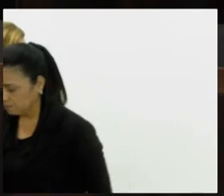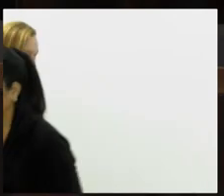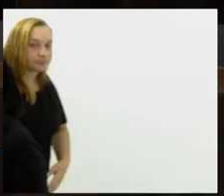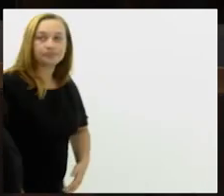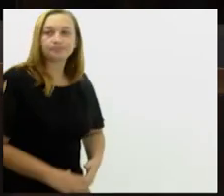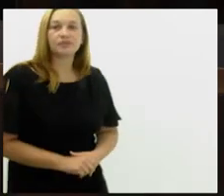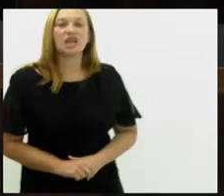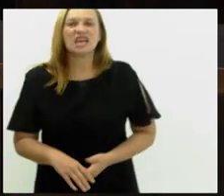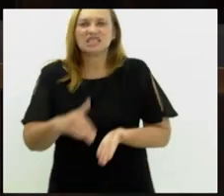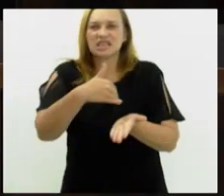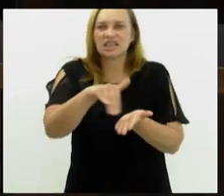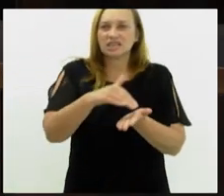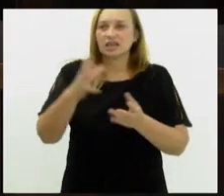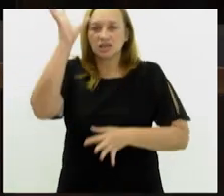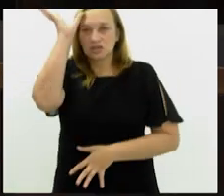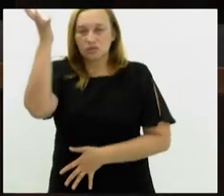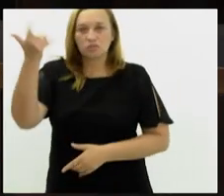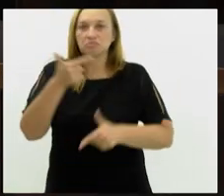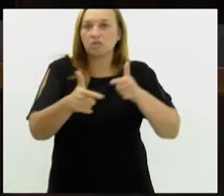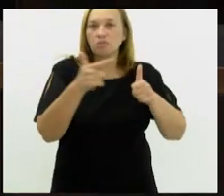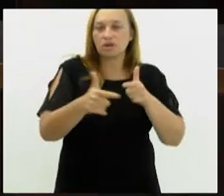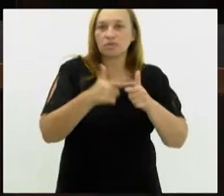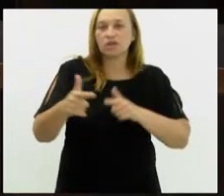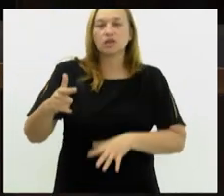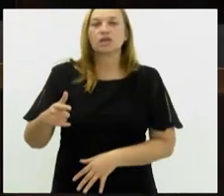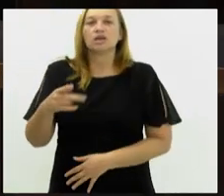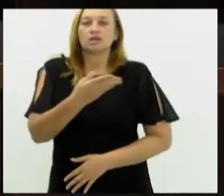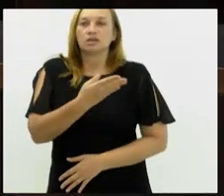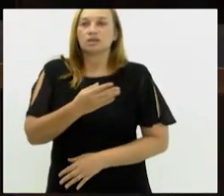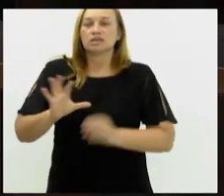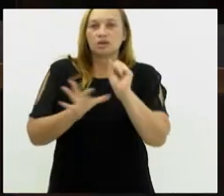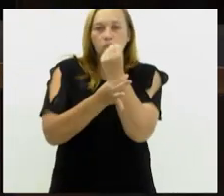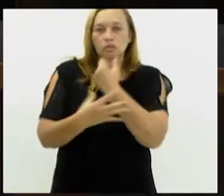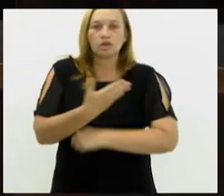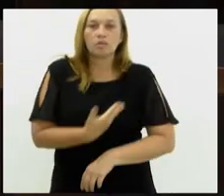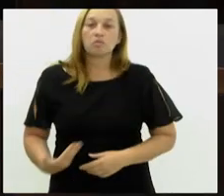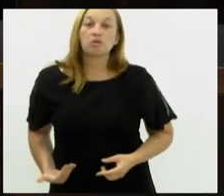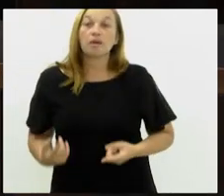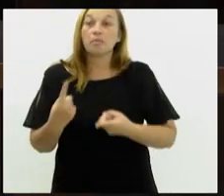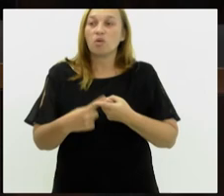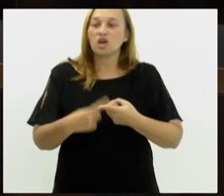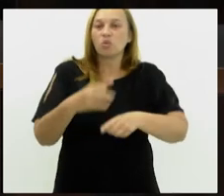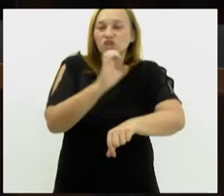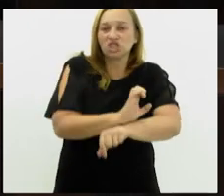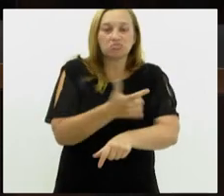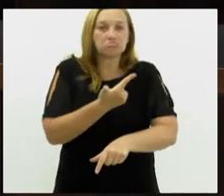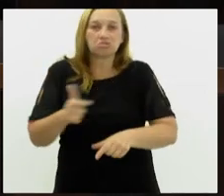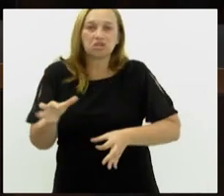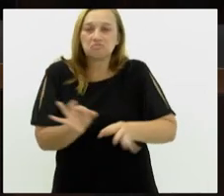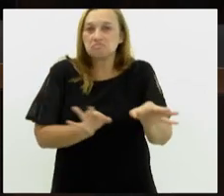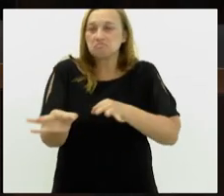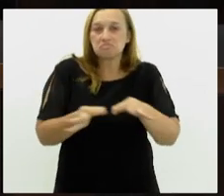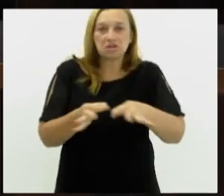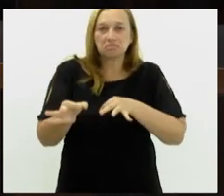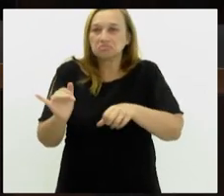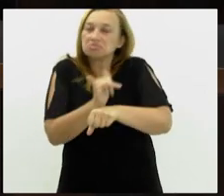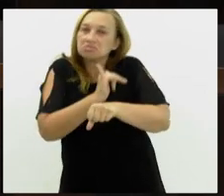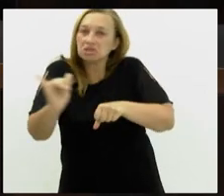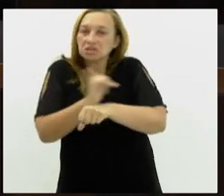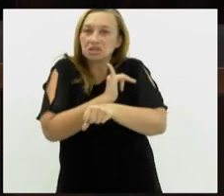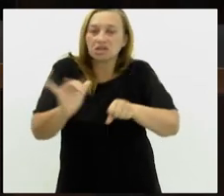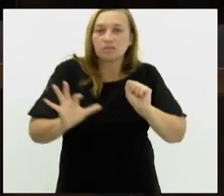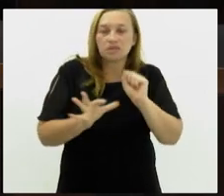vai resolver o problema da segurança pública. O problema da segurança pública é que esse Estado não tem um plano estratégico para a